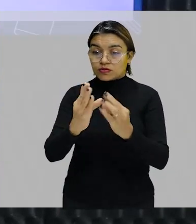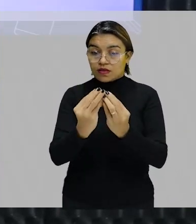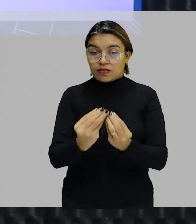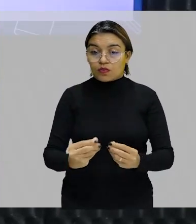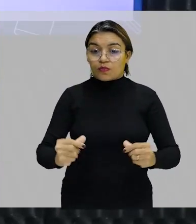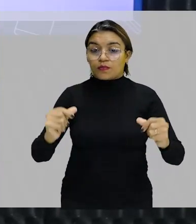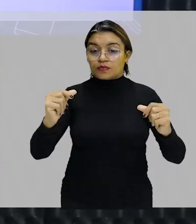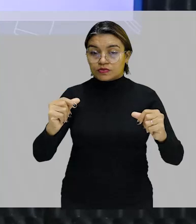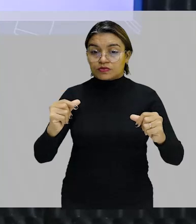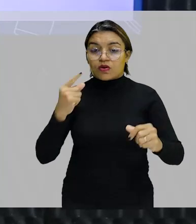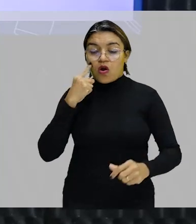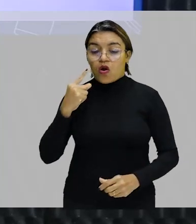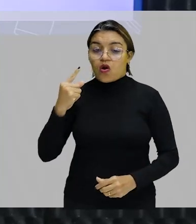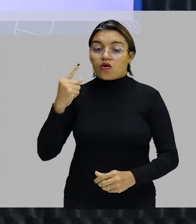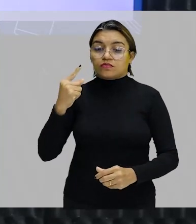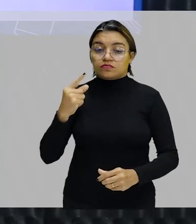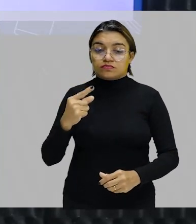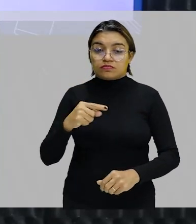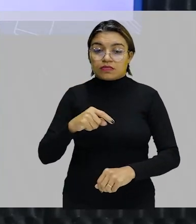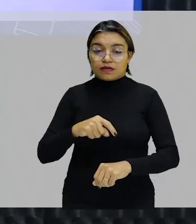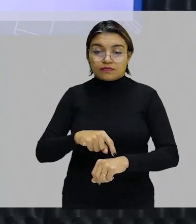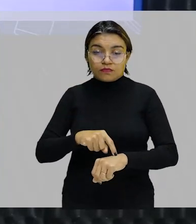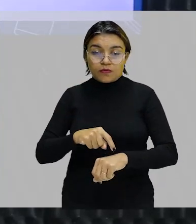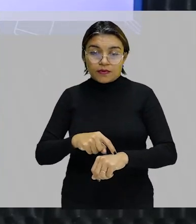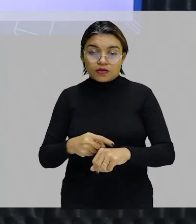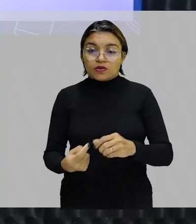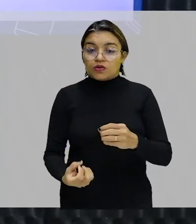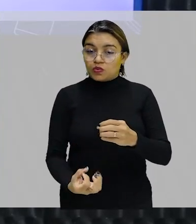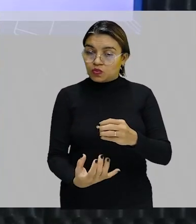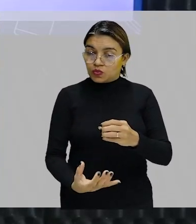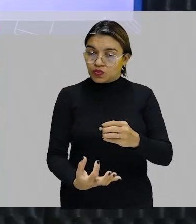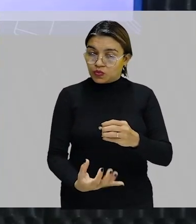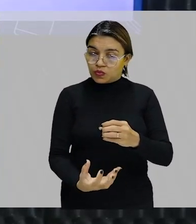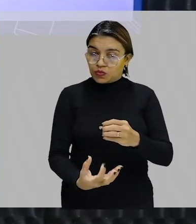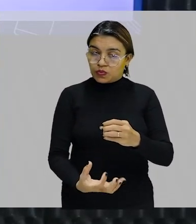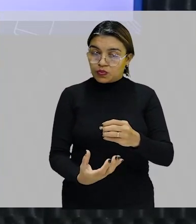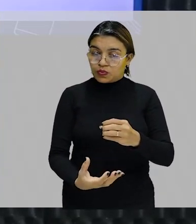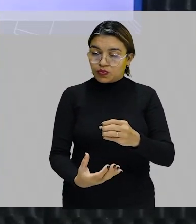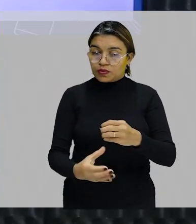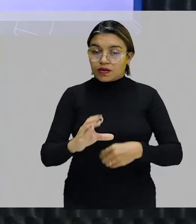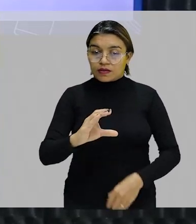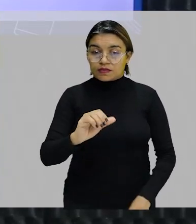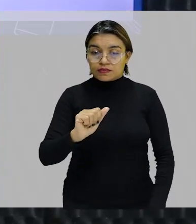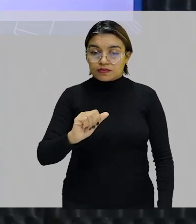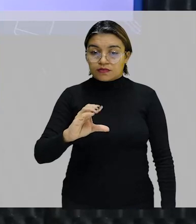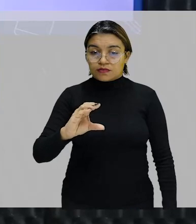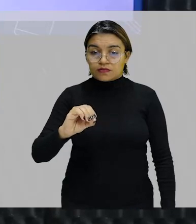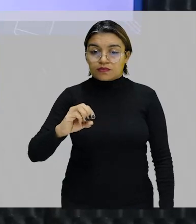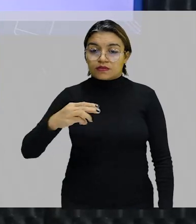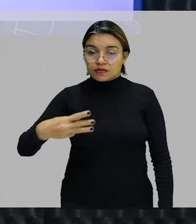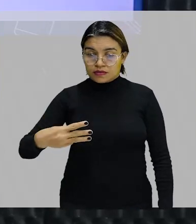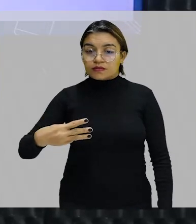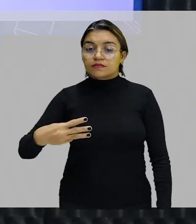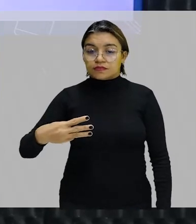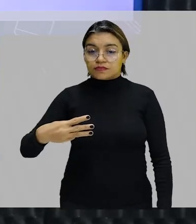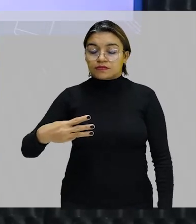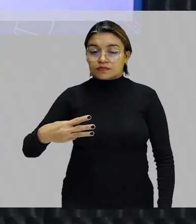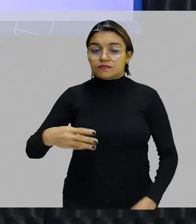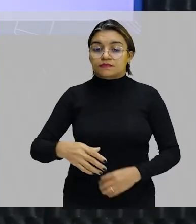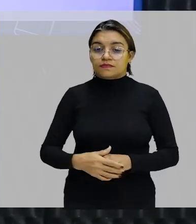decomposição por meio do aquecimento do carbonato de cálcio, certo? Vai gerar o CaO, o óxido de